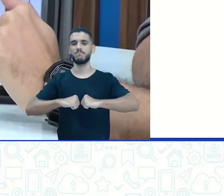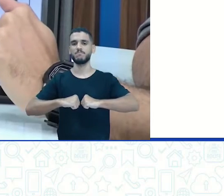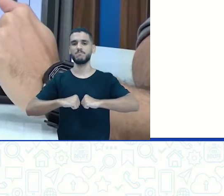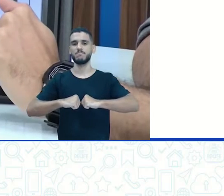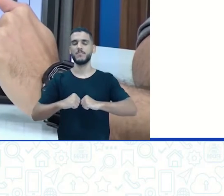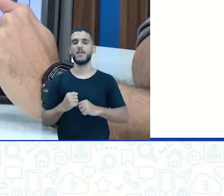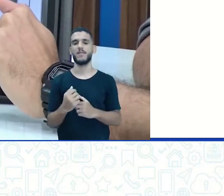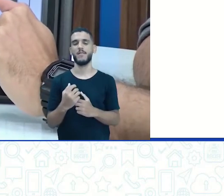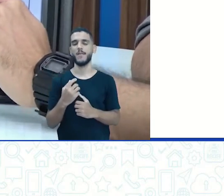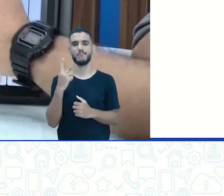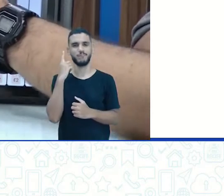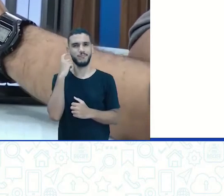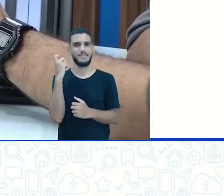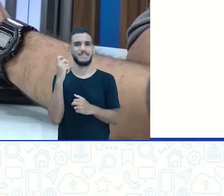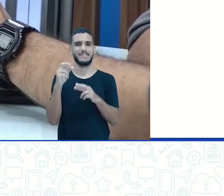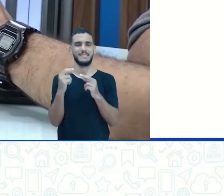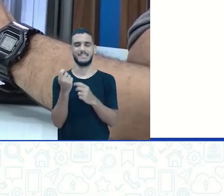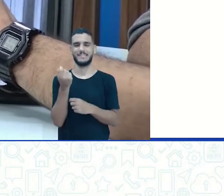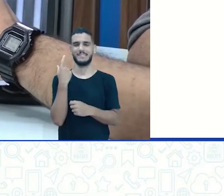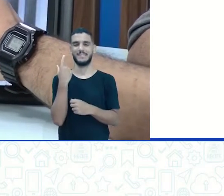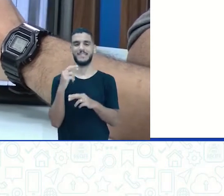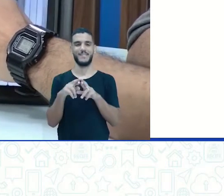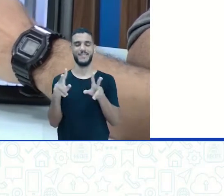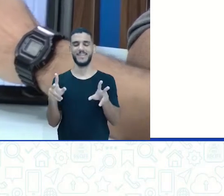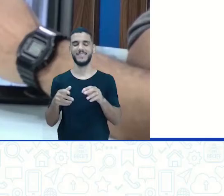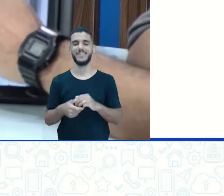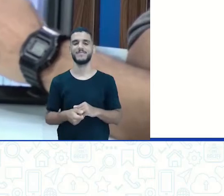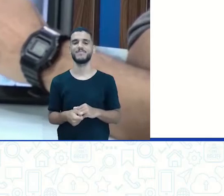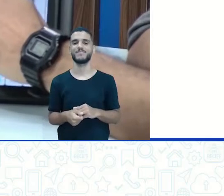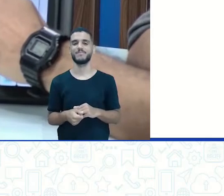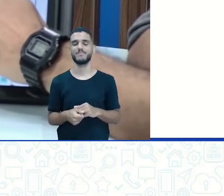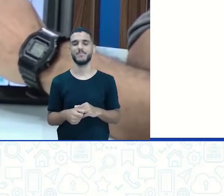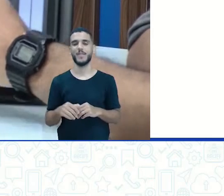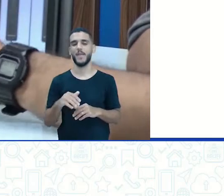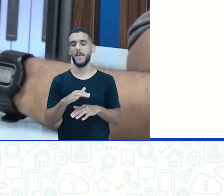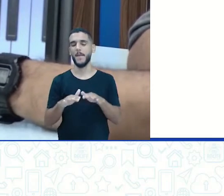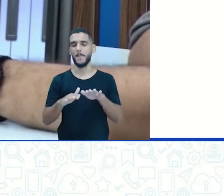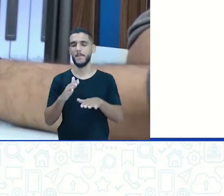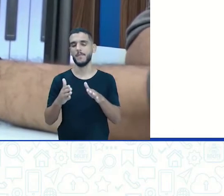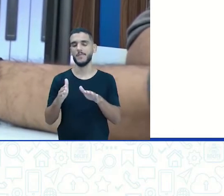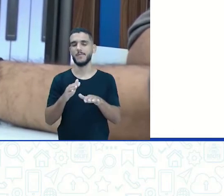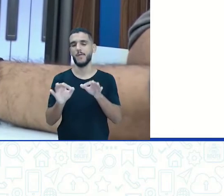Chega o som, fica estranho, né? Ó, vou colocar numa região média do teclado.